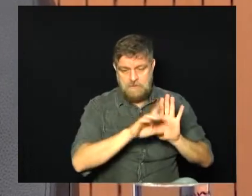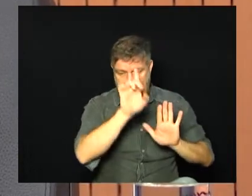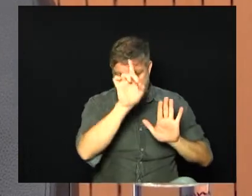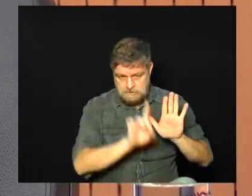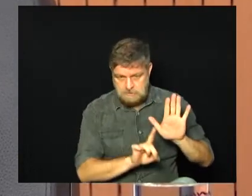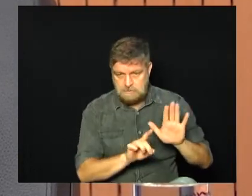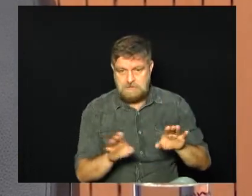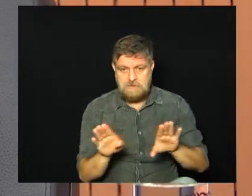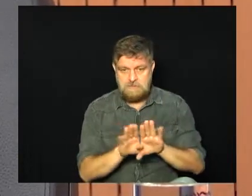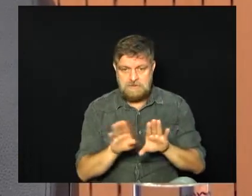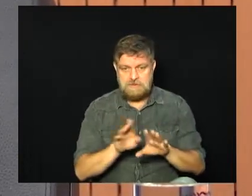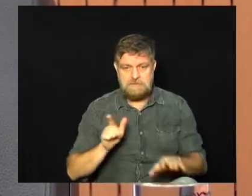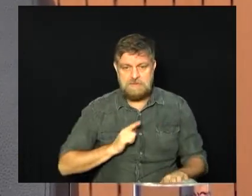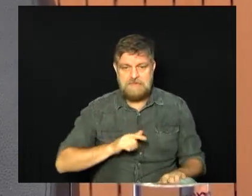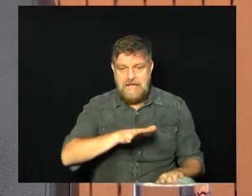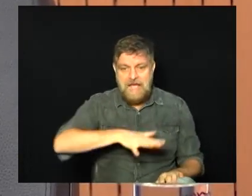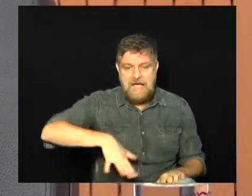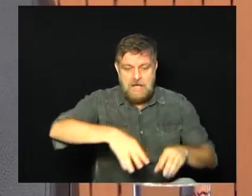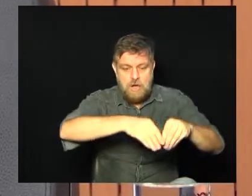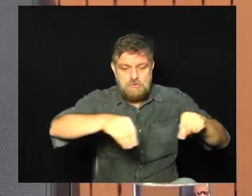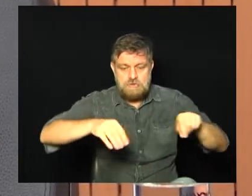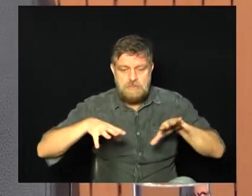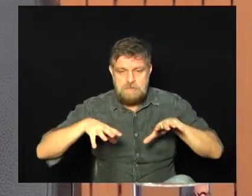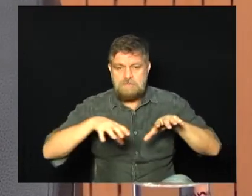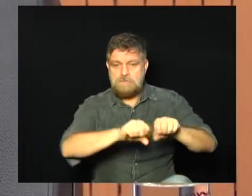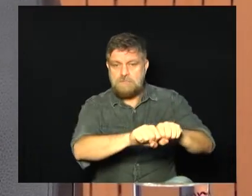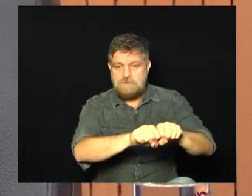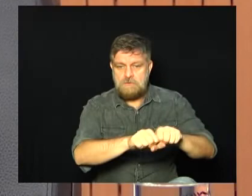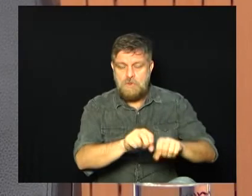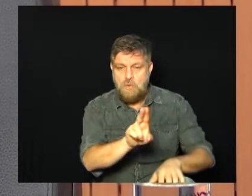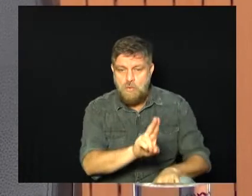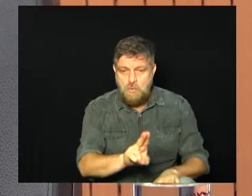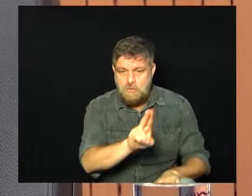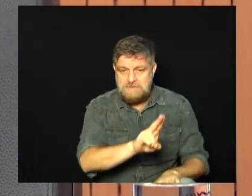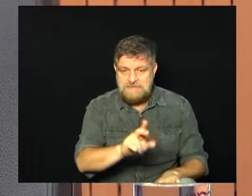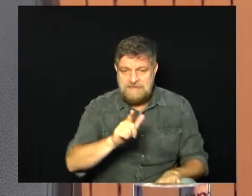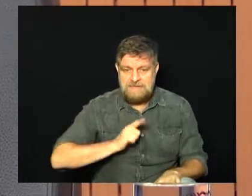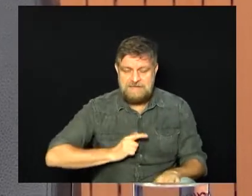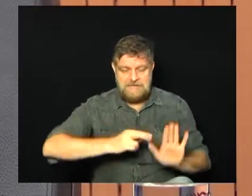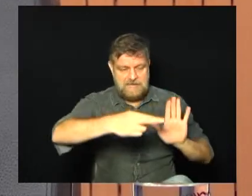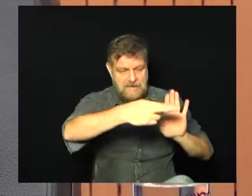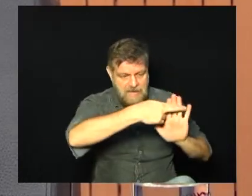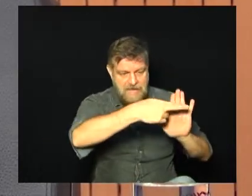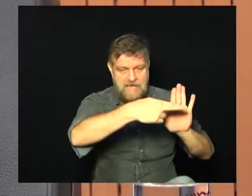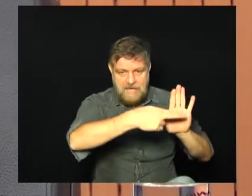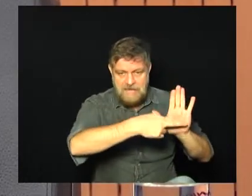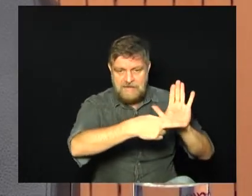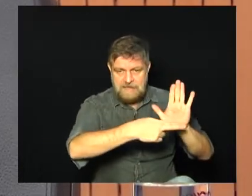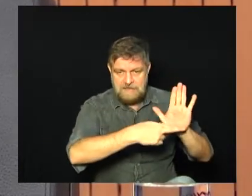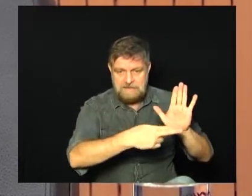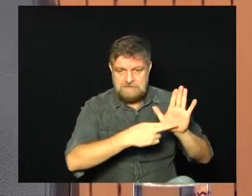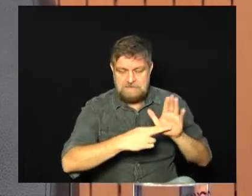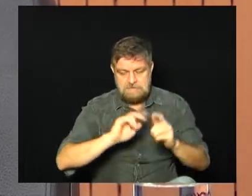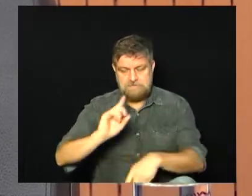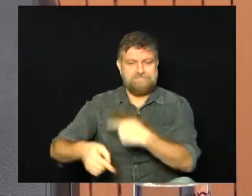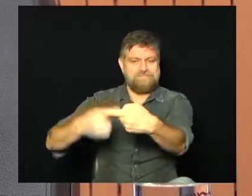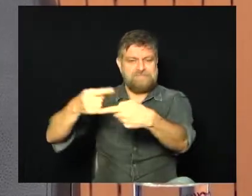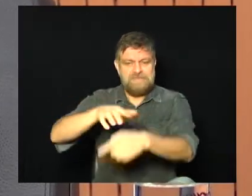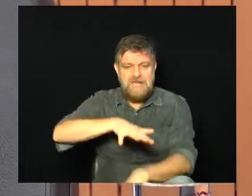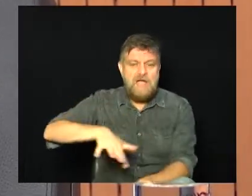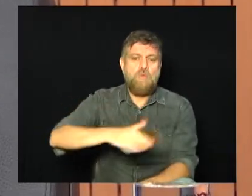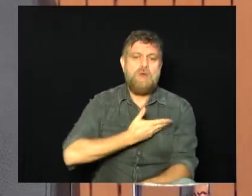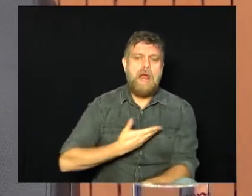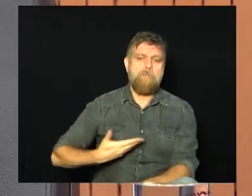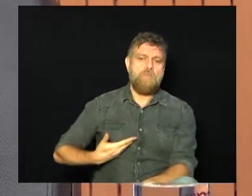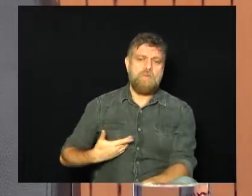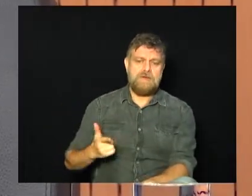só ele, como a lei de uso e ocupação do solo, que ordena um território, que requalifica totalmente esses espaços e que